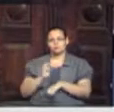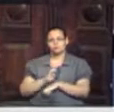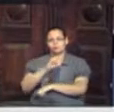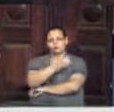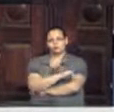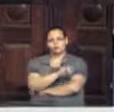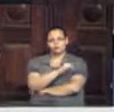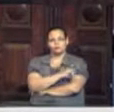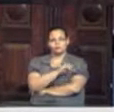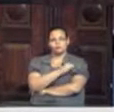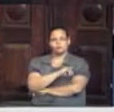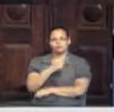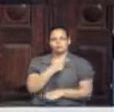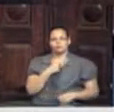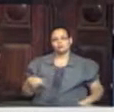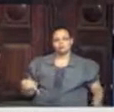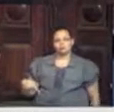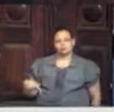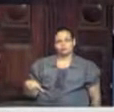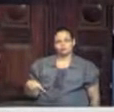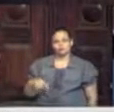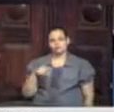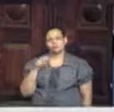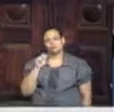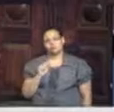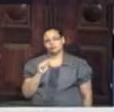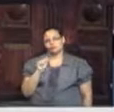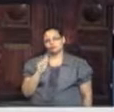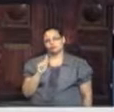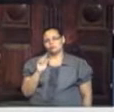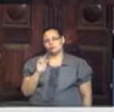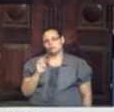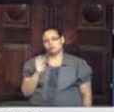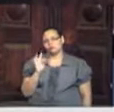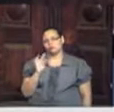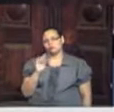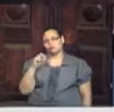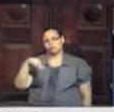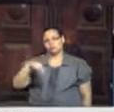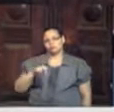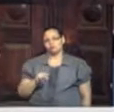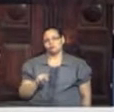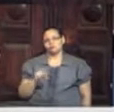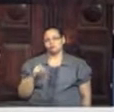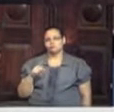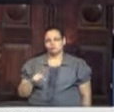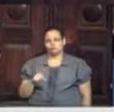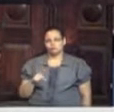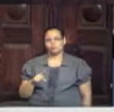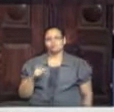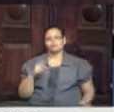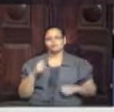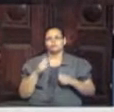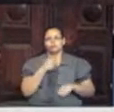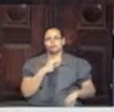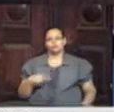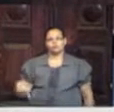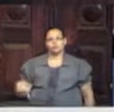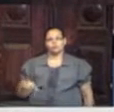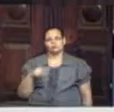Janeiro, o presidente da Getrans, onde estava presente o presidente também